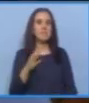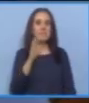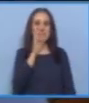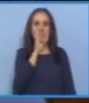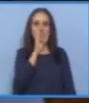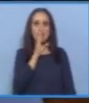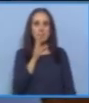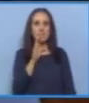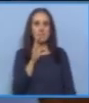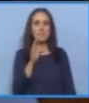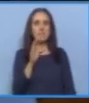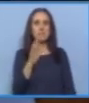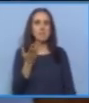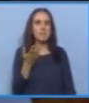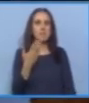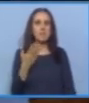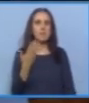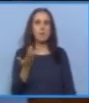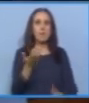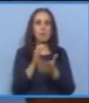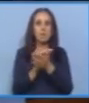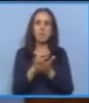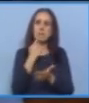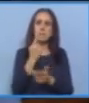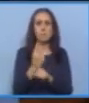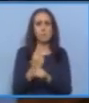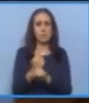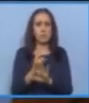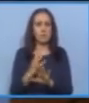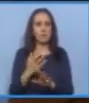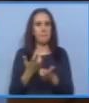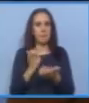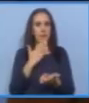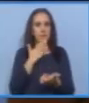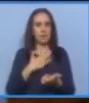um casal possa dizer a mesma coisa, né? São momentos que nos marcam. Tenho a impressão